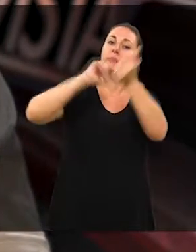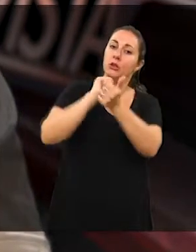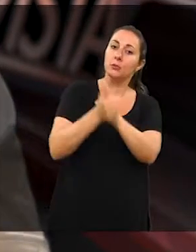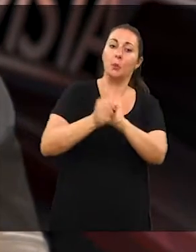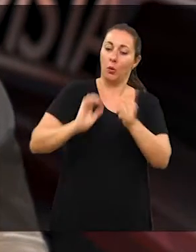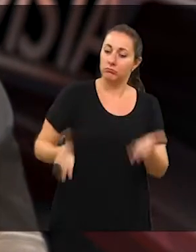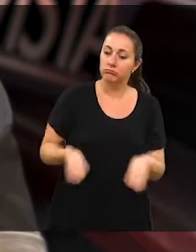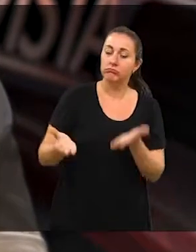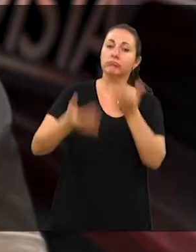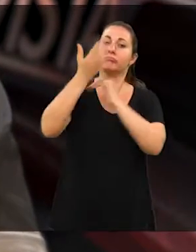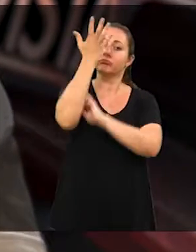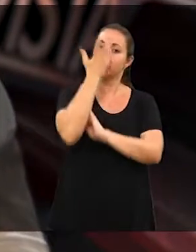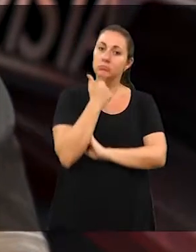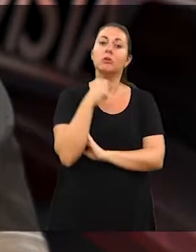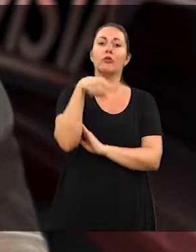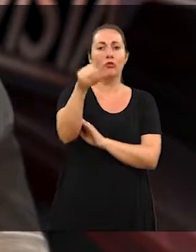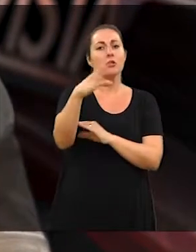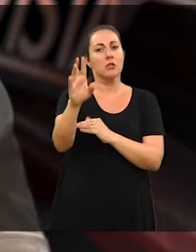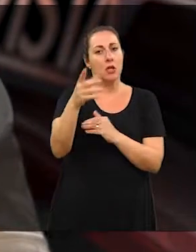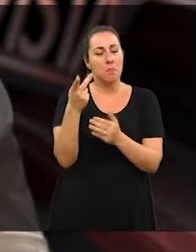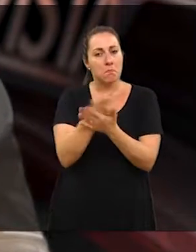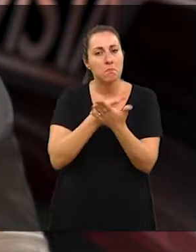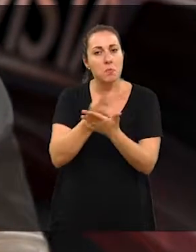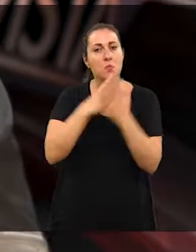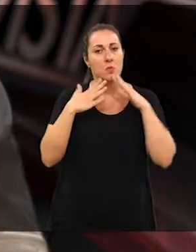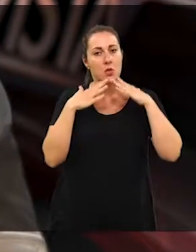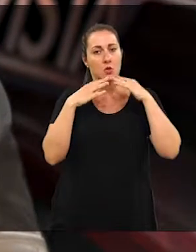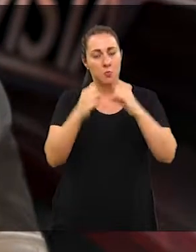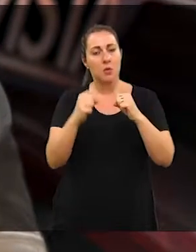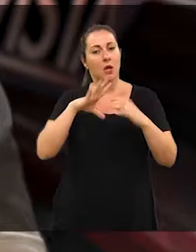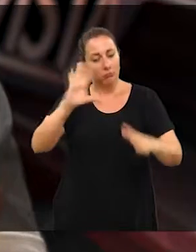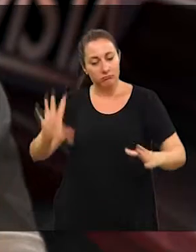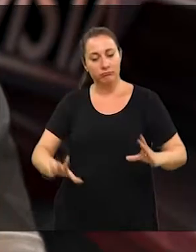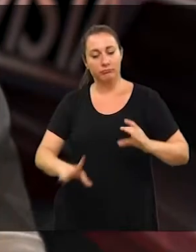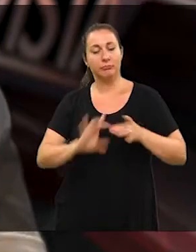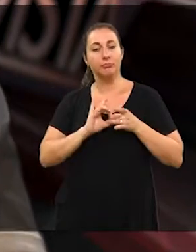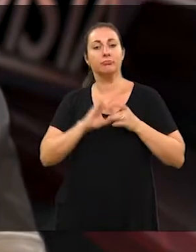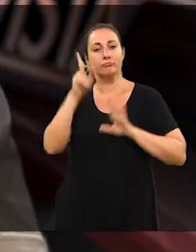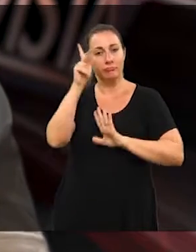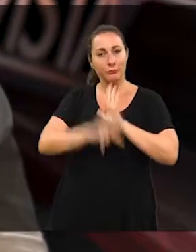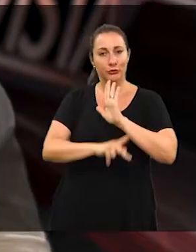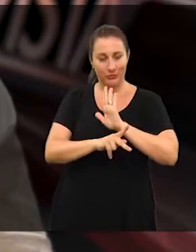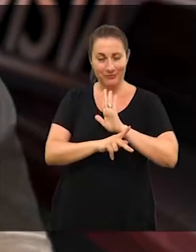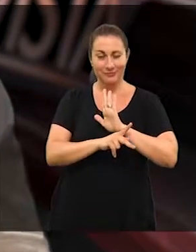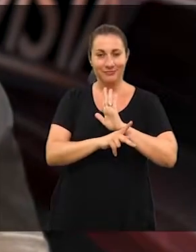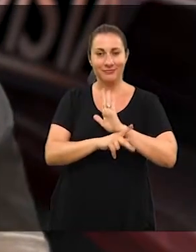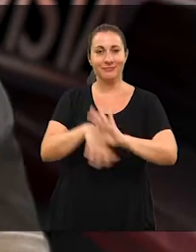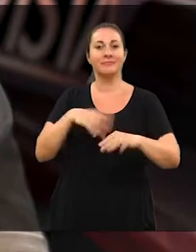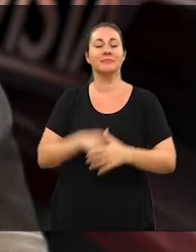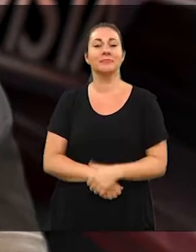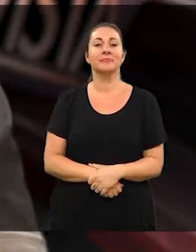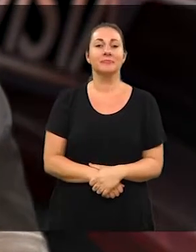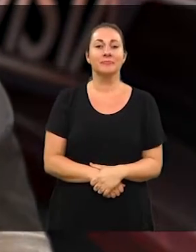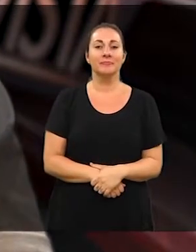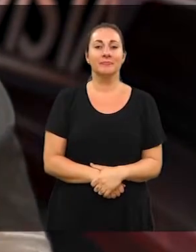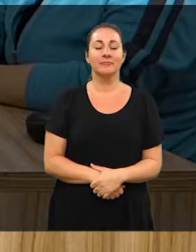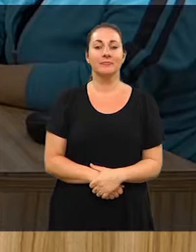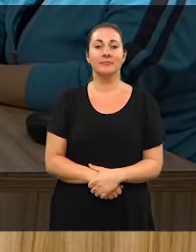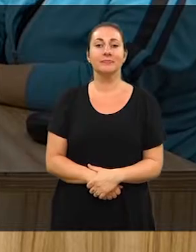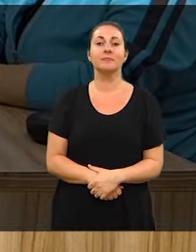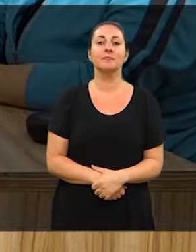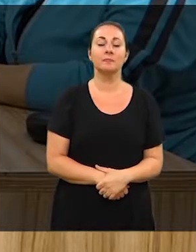incentivar as crianças, né, que faça, que busque a coordenadoria, que seja nosso parceiro nesse projeto aí. Nós vamos trabalhar em parceria.